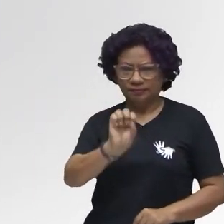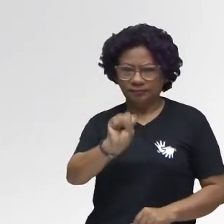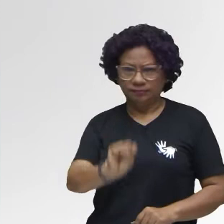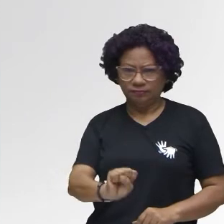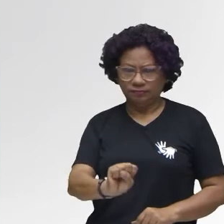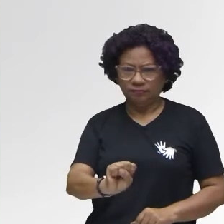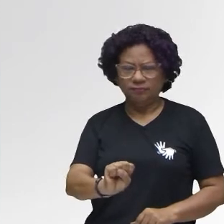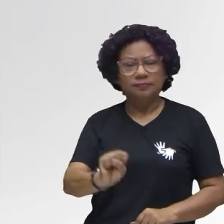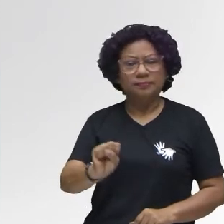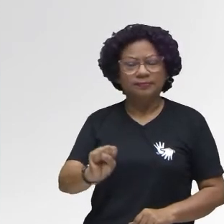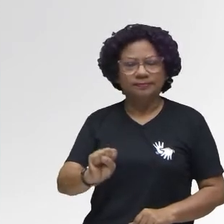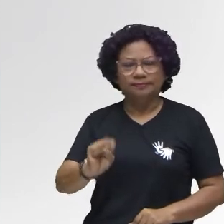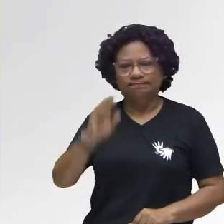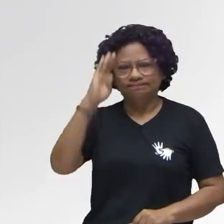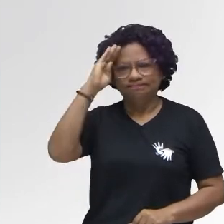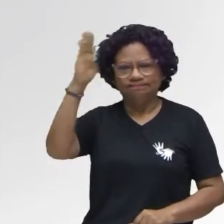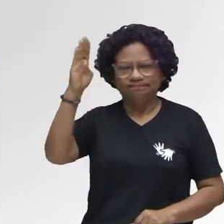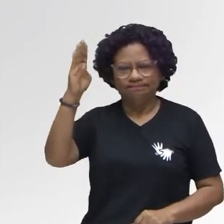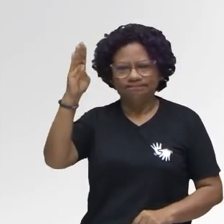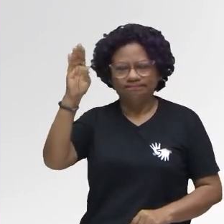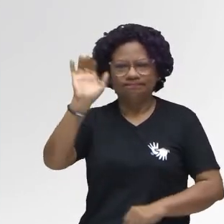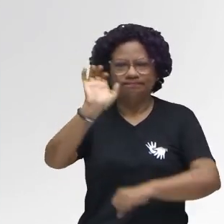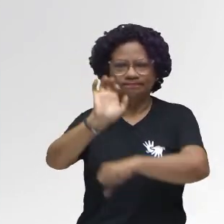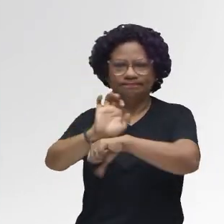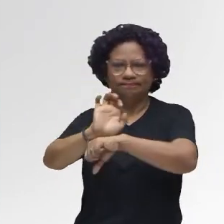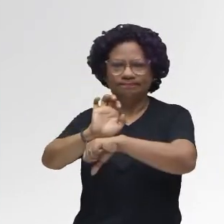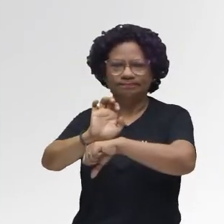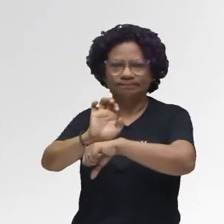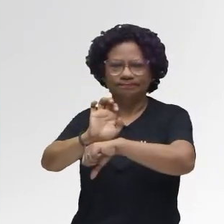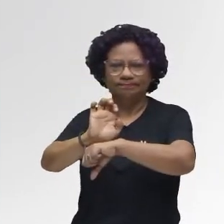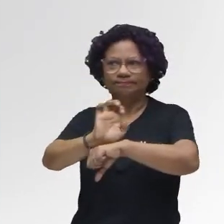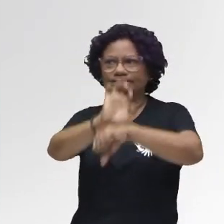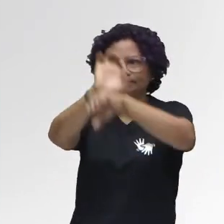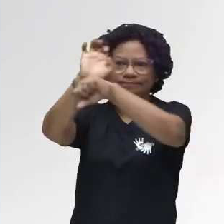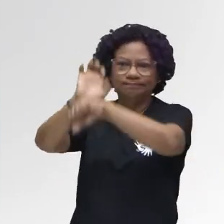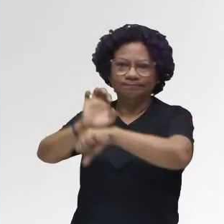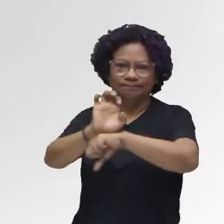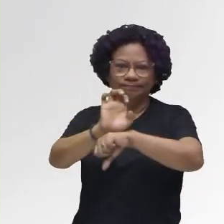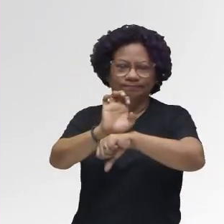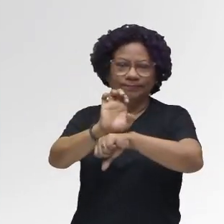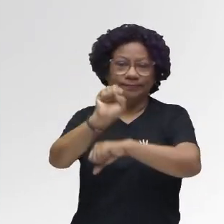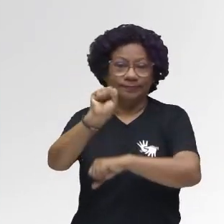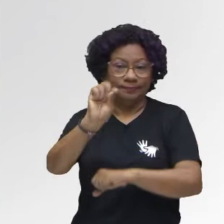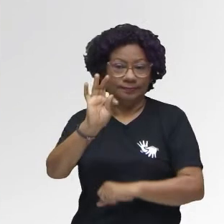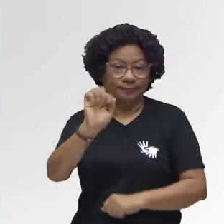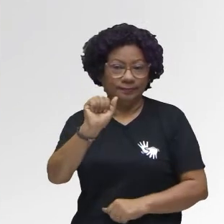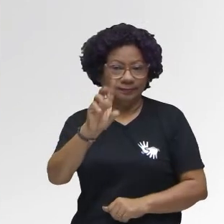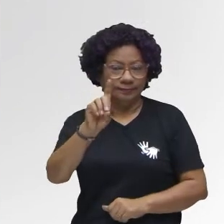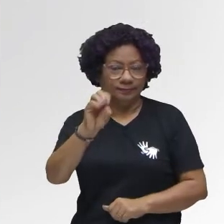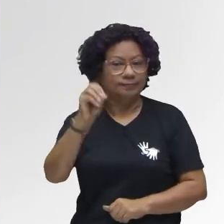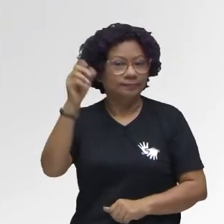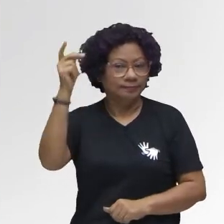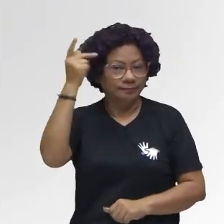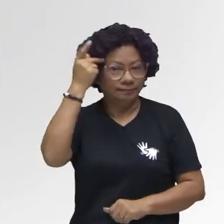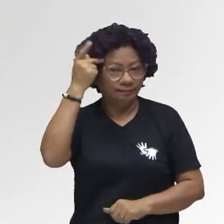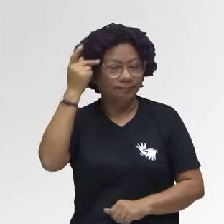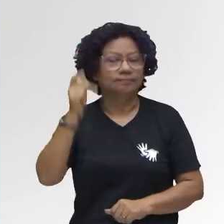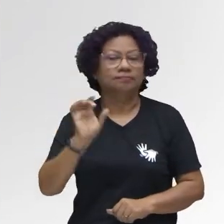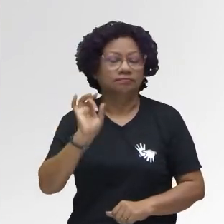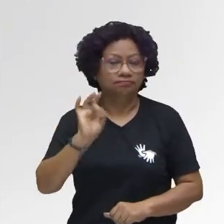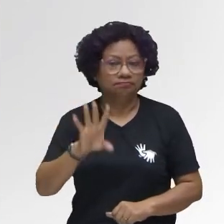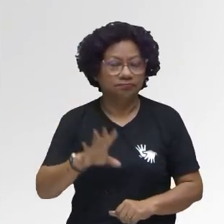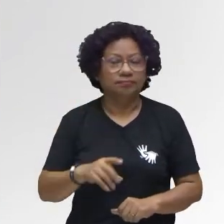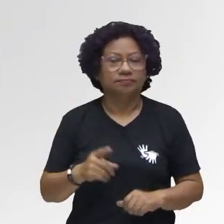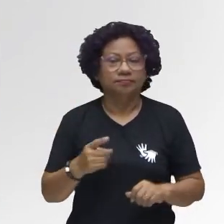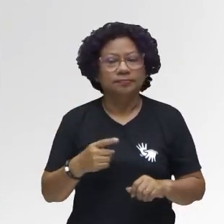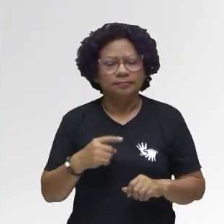São Paulo. Então, o governo brasileiro, já agora adiantando bem no tempo, vai promover alguns incentivos